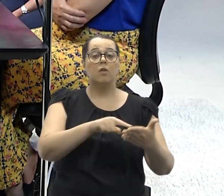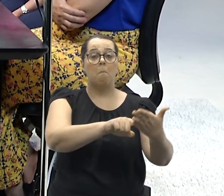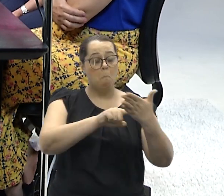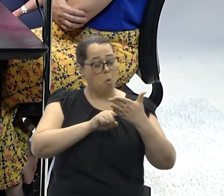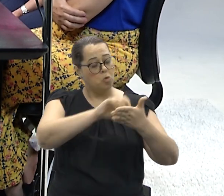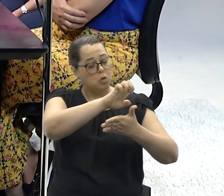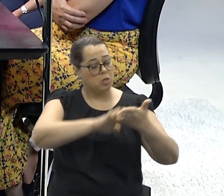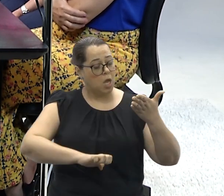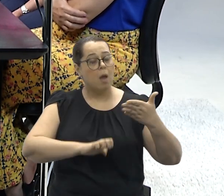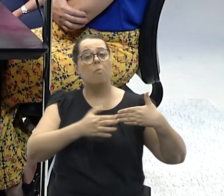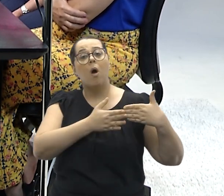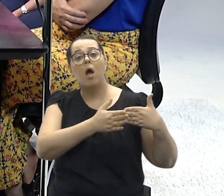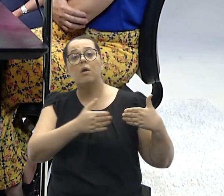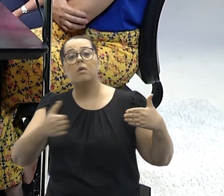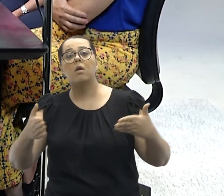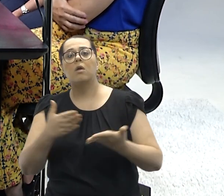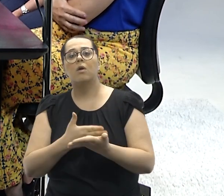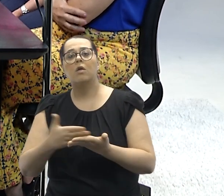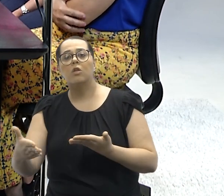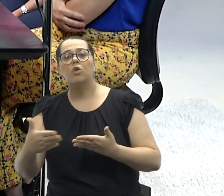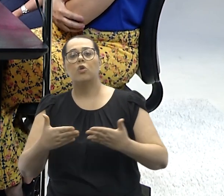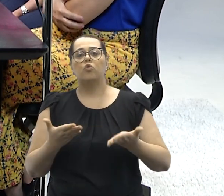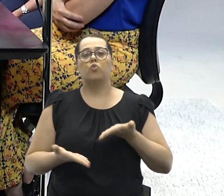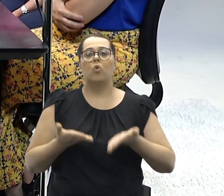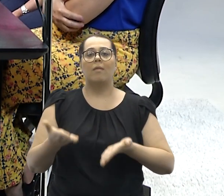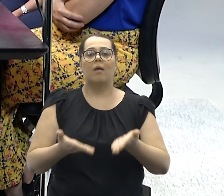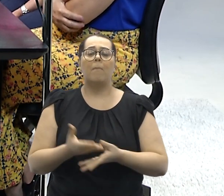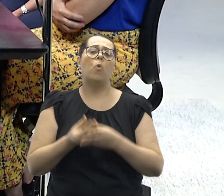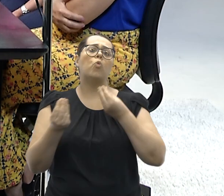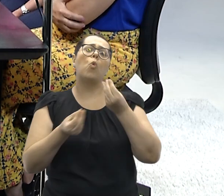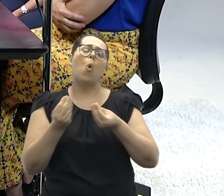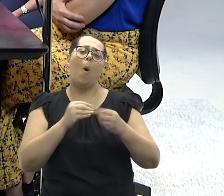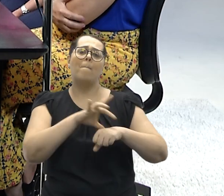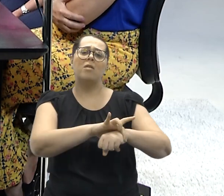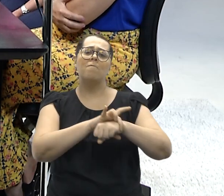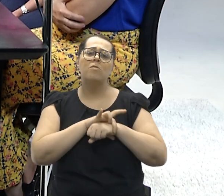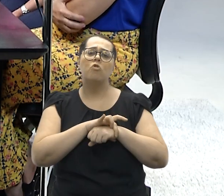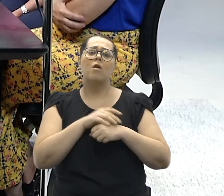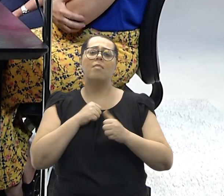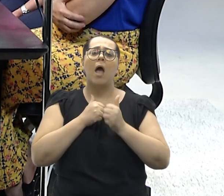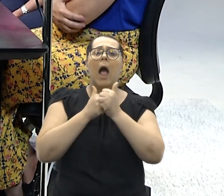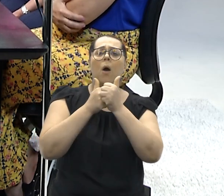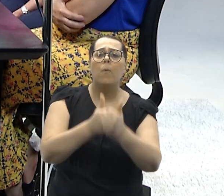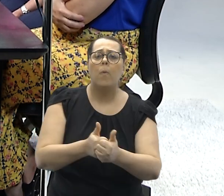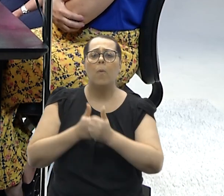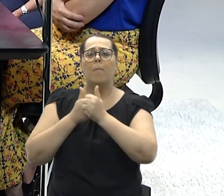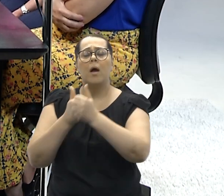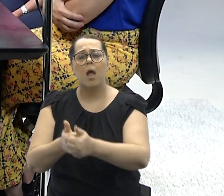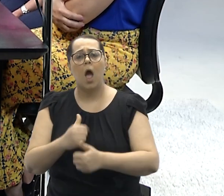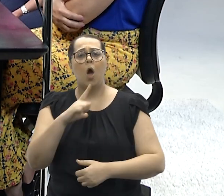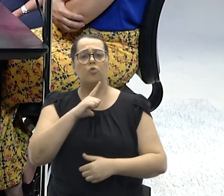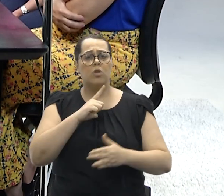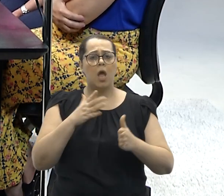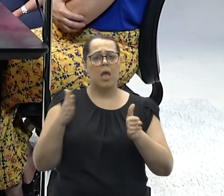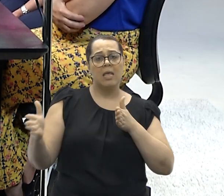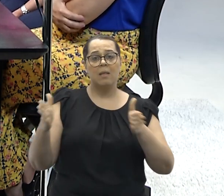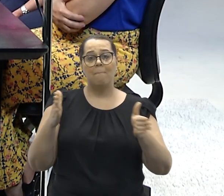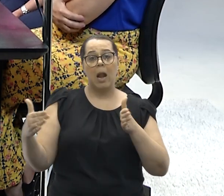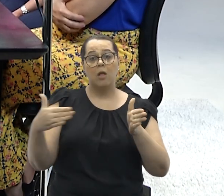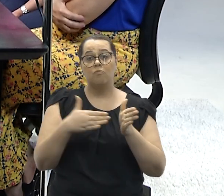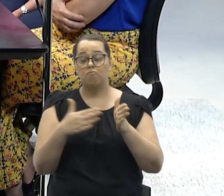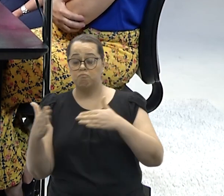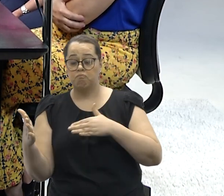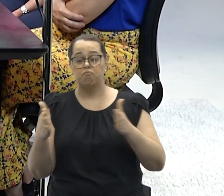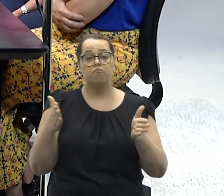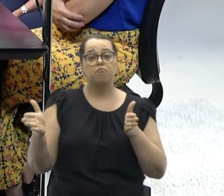próprio tratamento. Como é que a Defensoria tem acompanhado essas demandas? Esse prazo tem sido garantido, tem sido cumprido antes, depois?